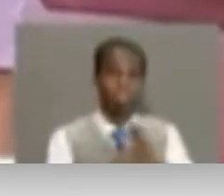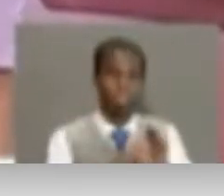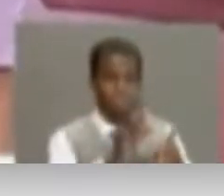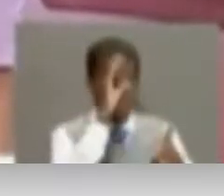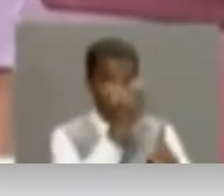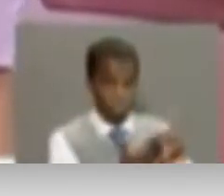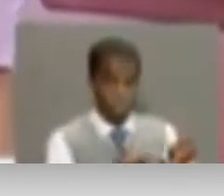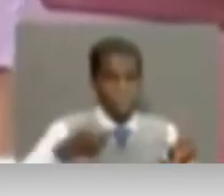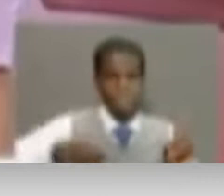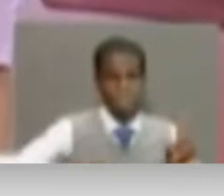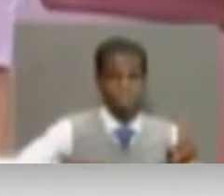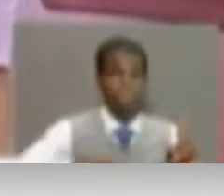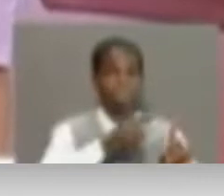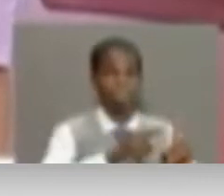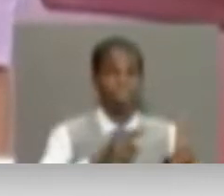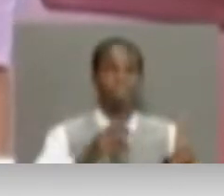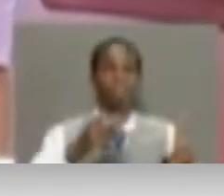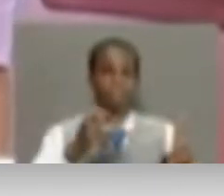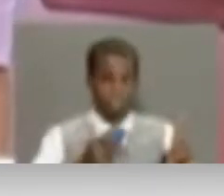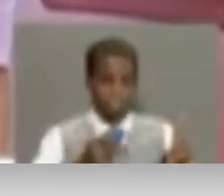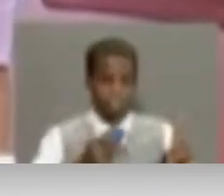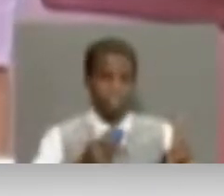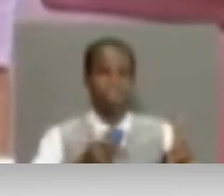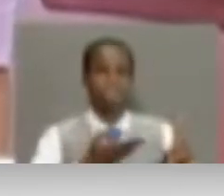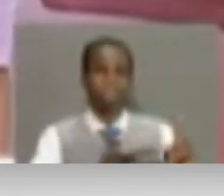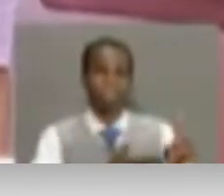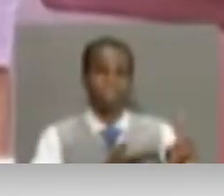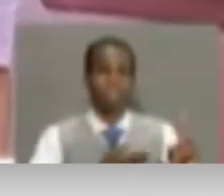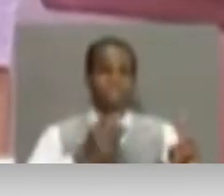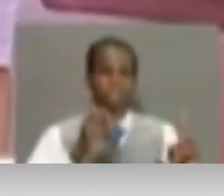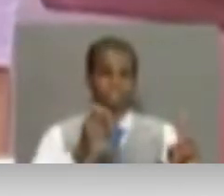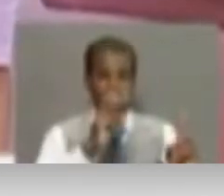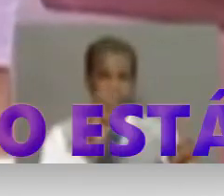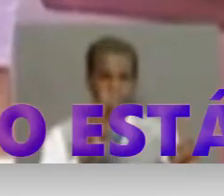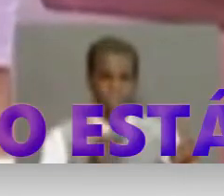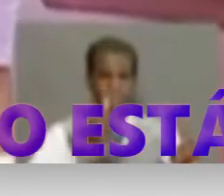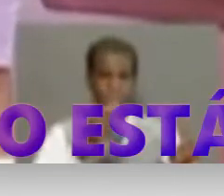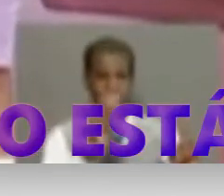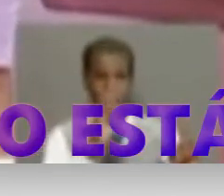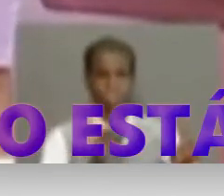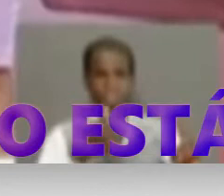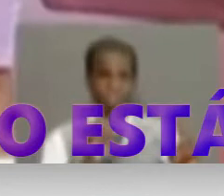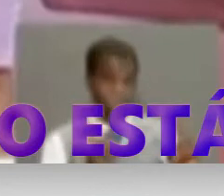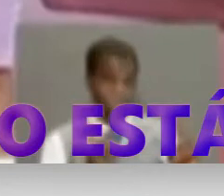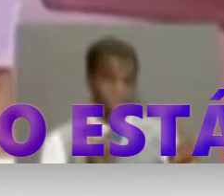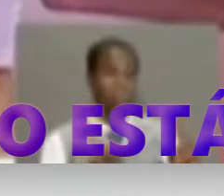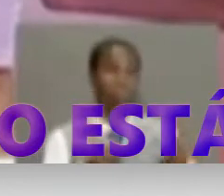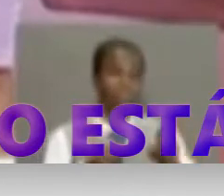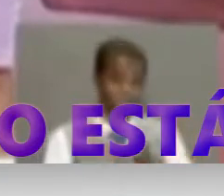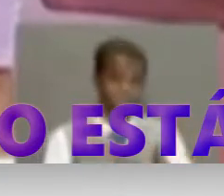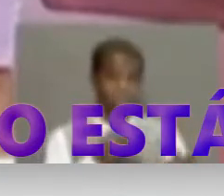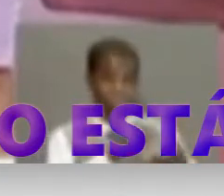da candidatura, da confirmação da candidatura, há o apuramento, são fases distintas. Sim. Ora, segundo o